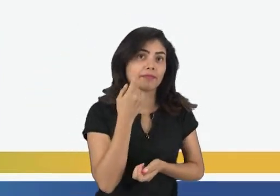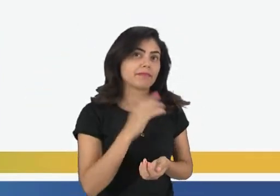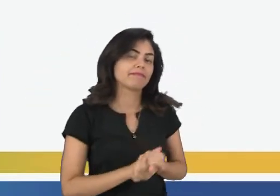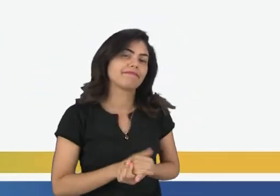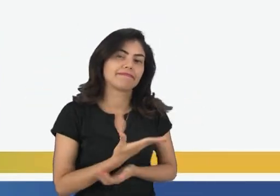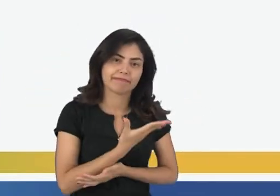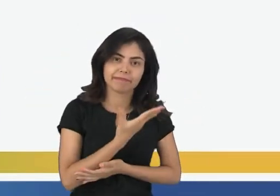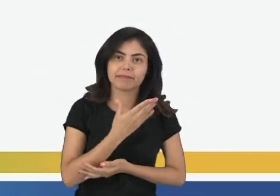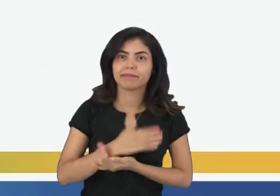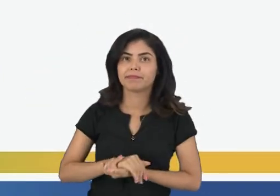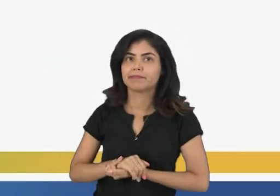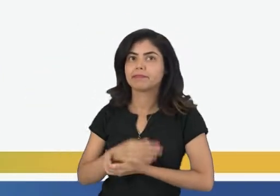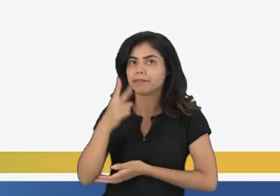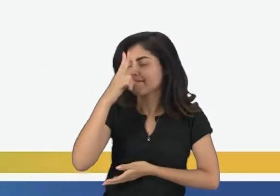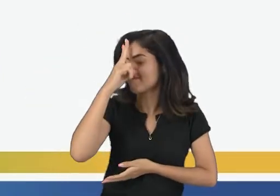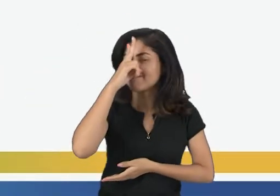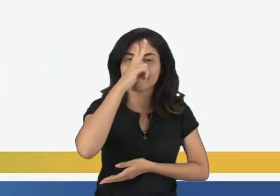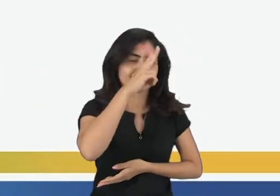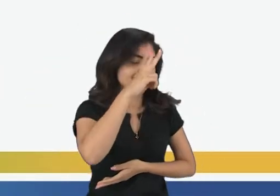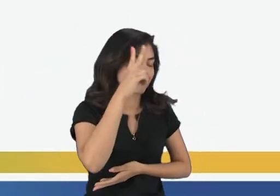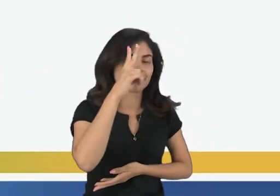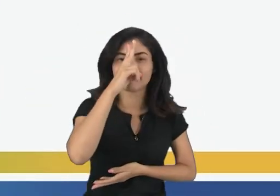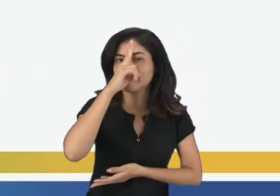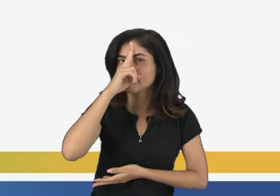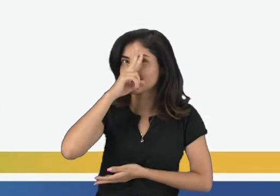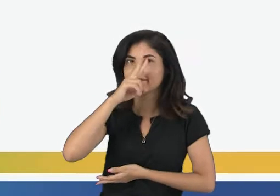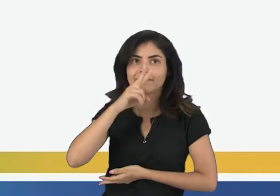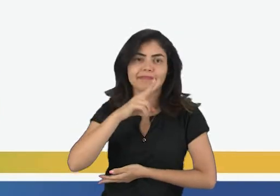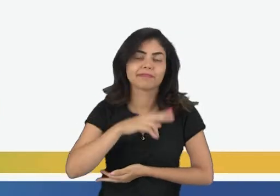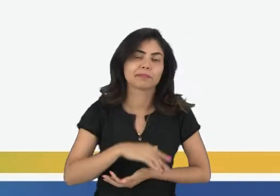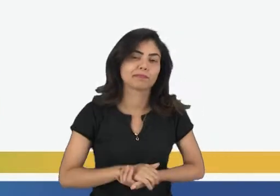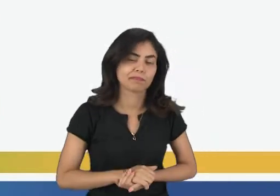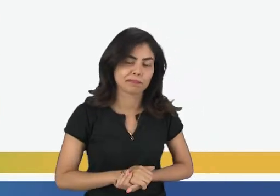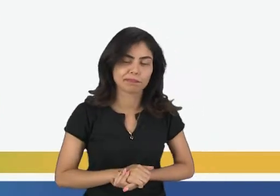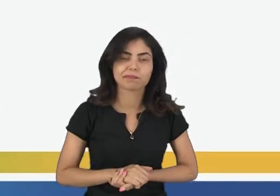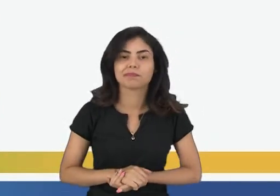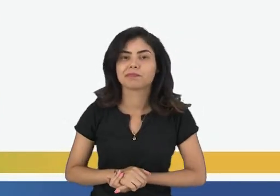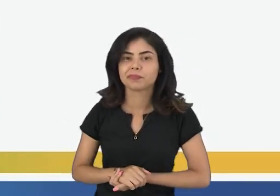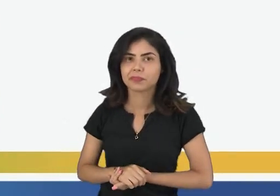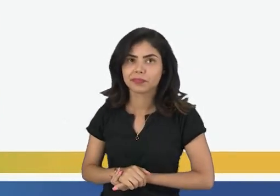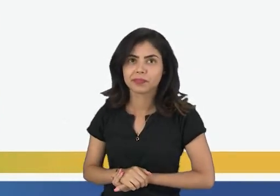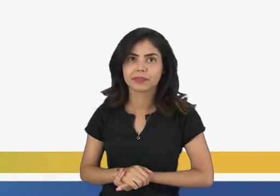deve se lembrar,